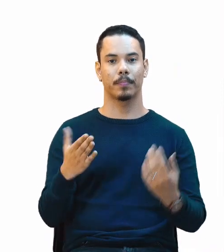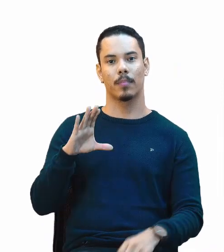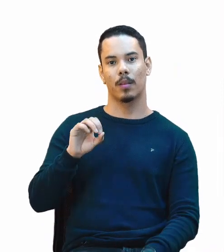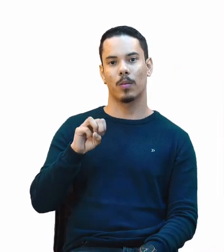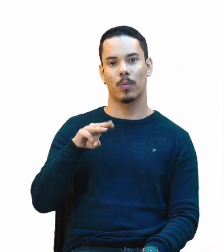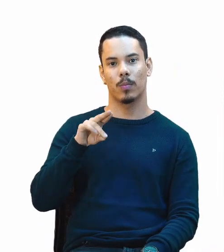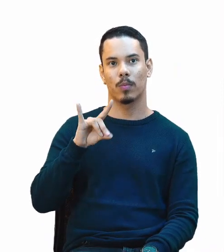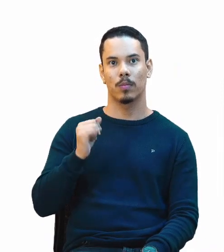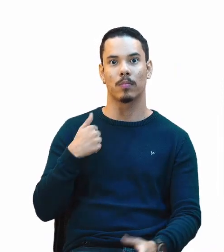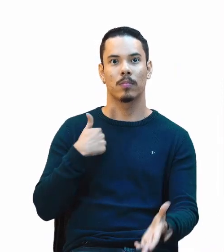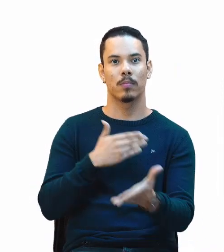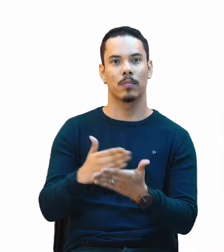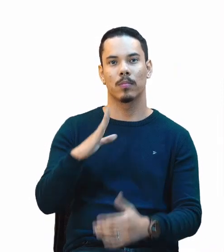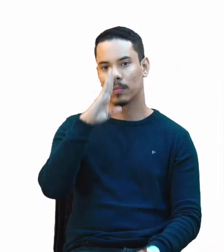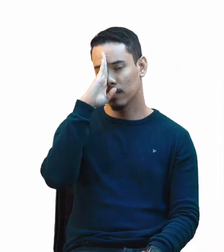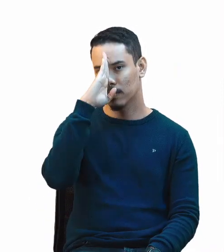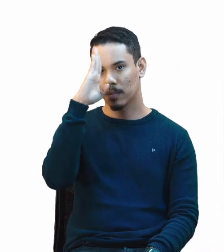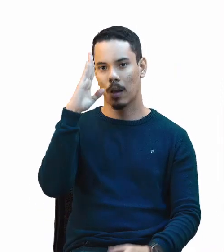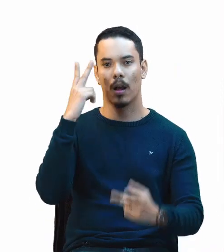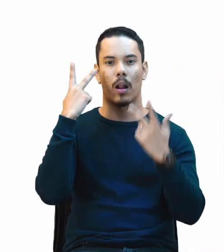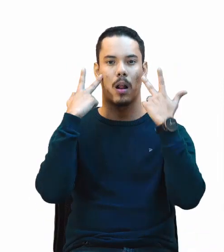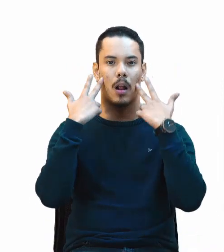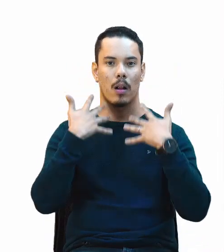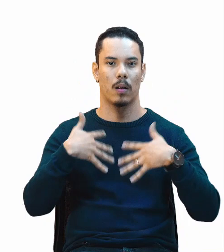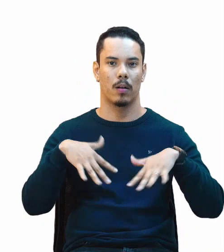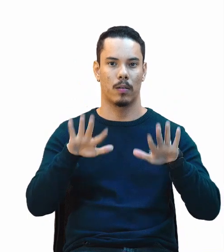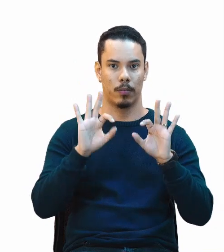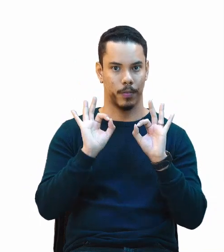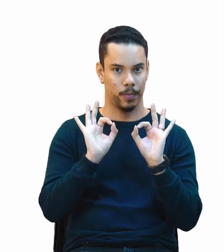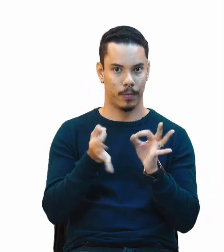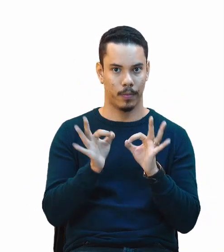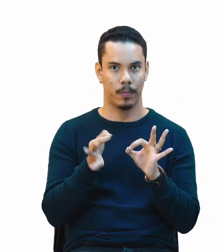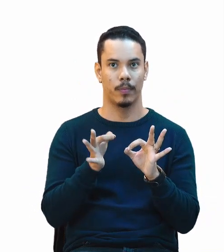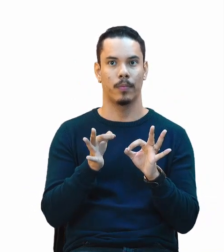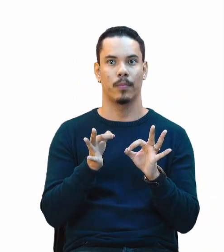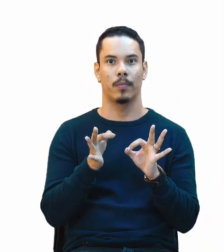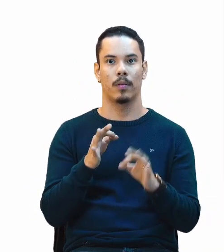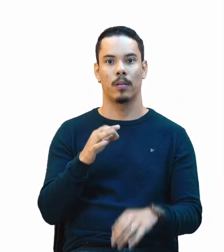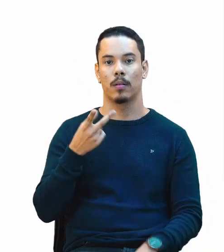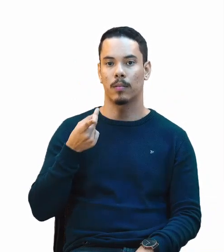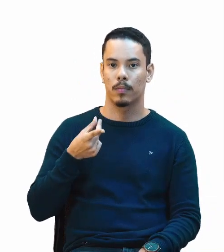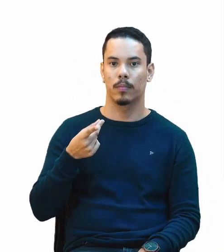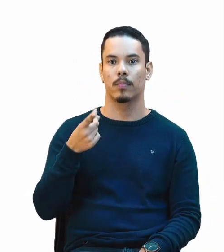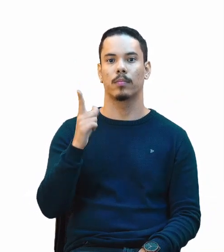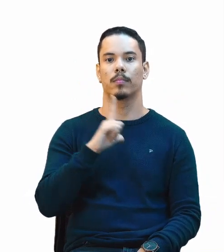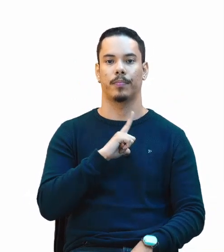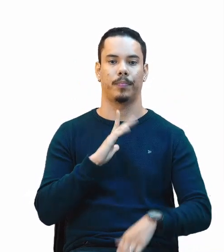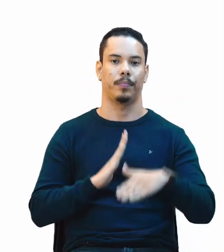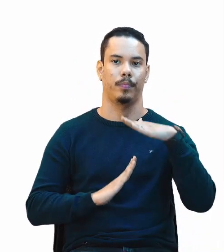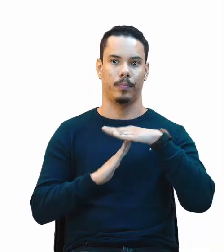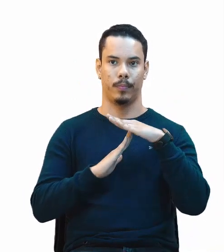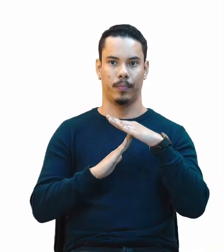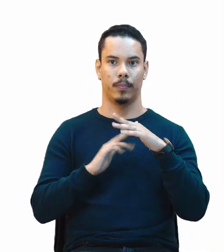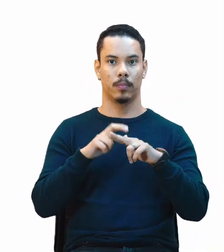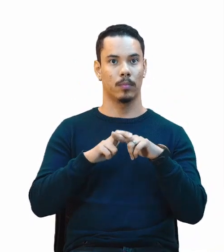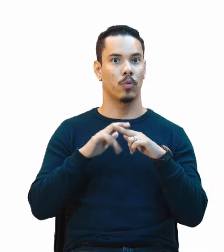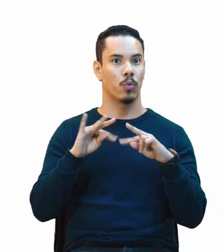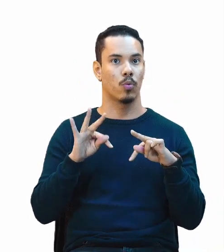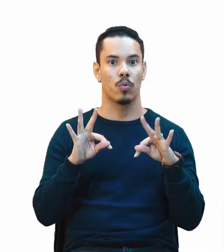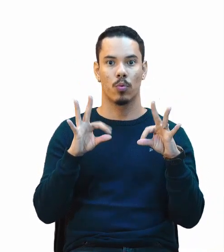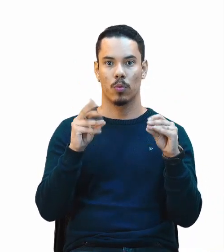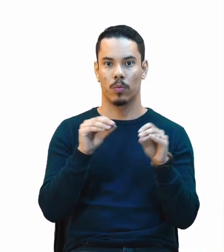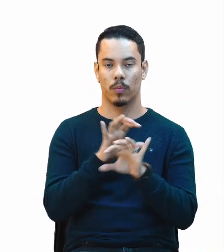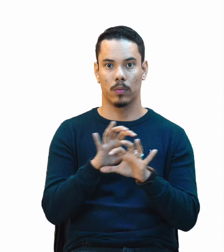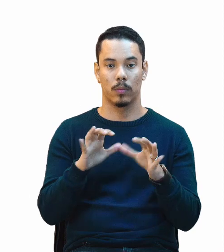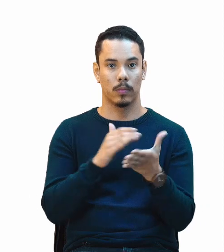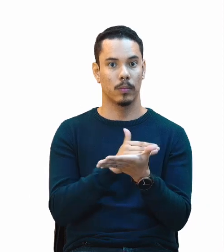princípio natural, certo? O eterno e o imperecível, gerador de todos os seres. Esse princípio é o